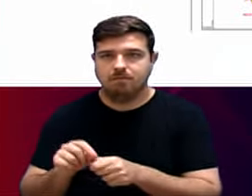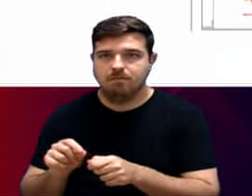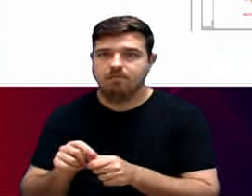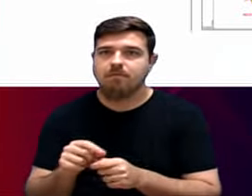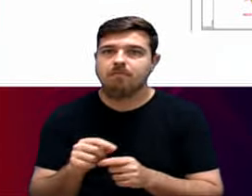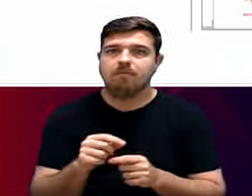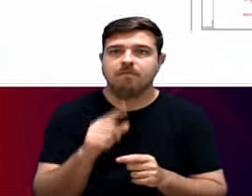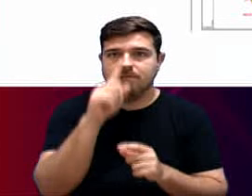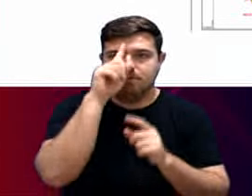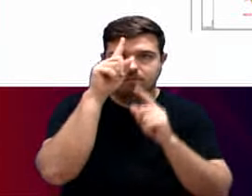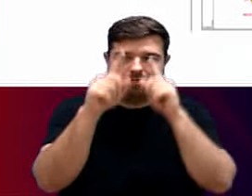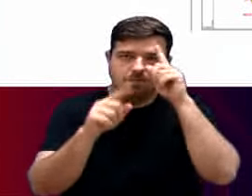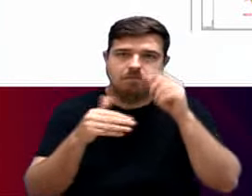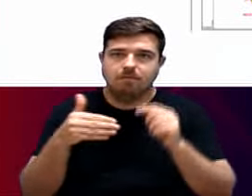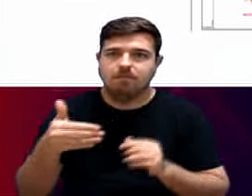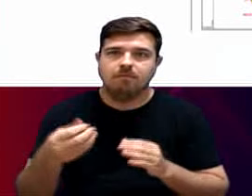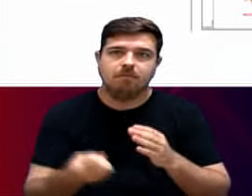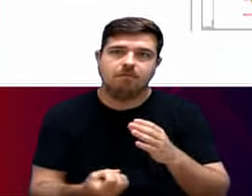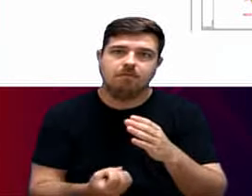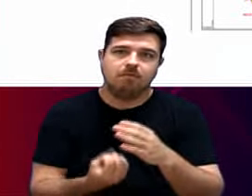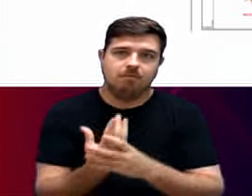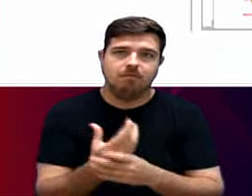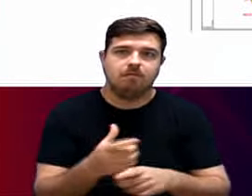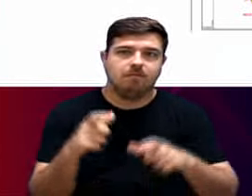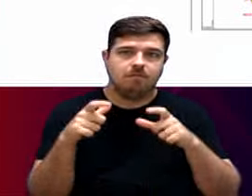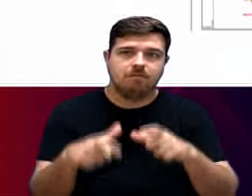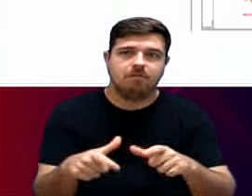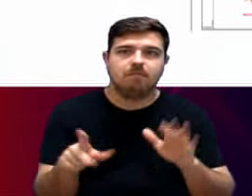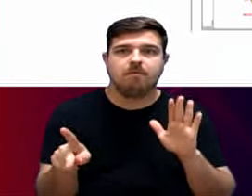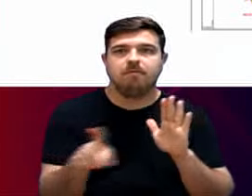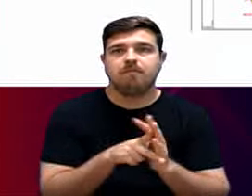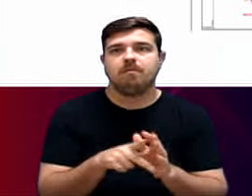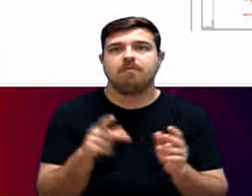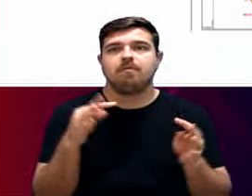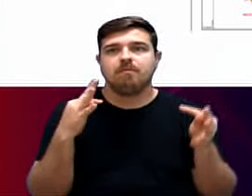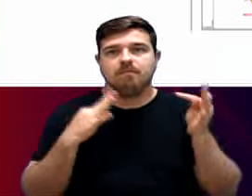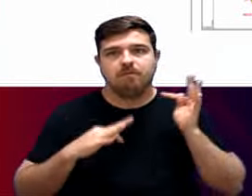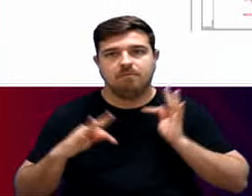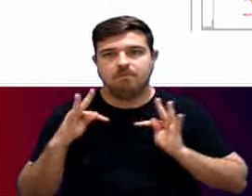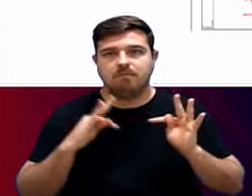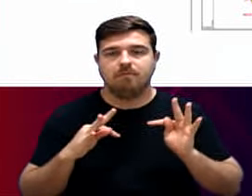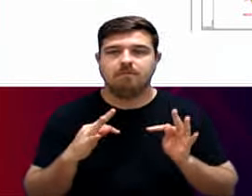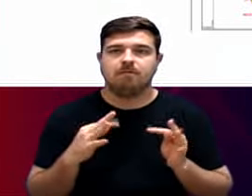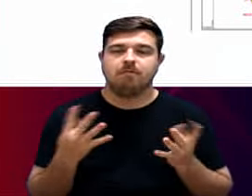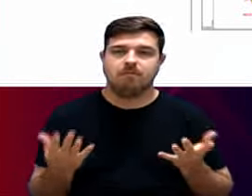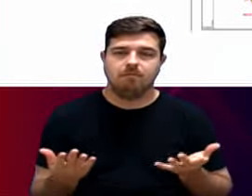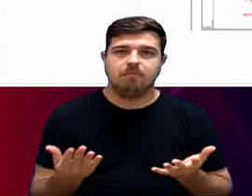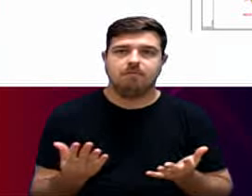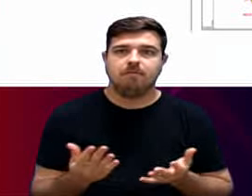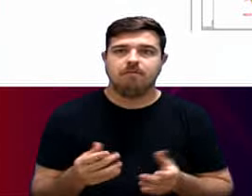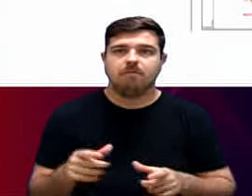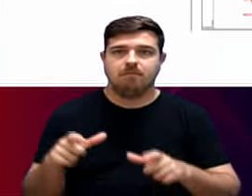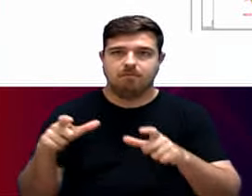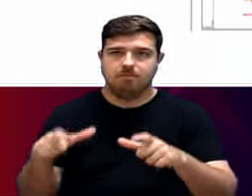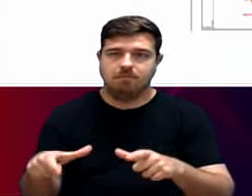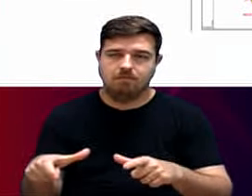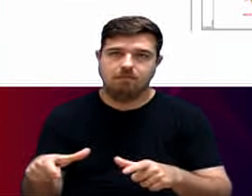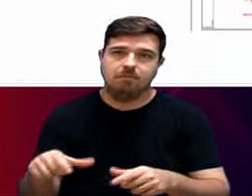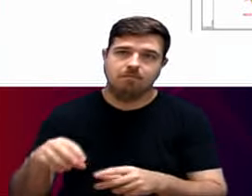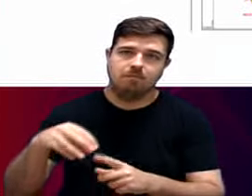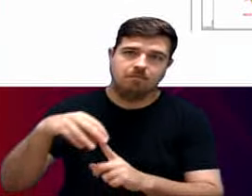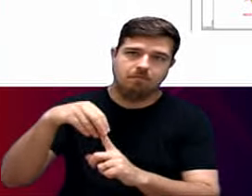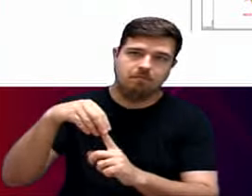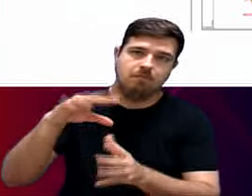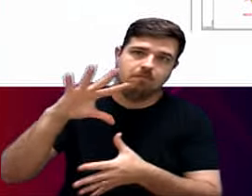a criação de um distrito turístico Então nesse que tá demarcado no mapa